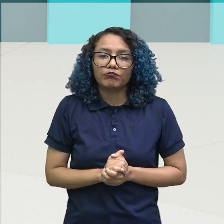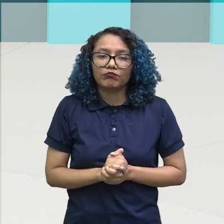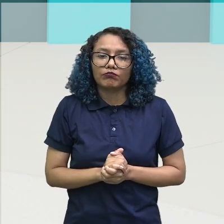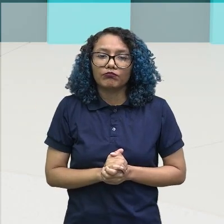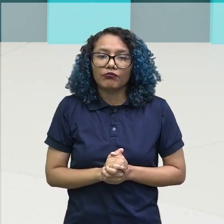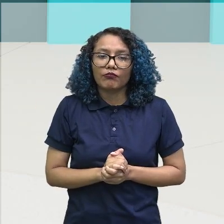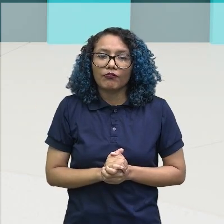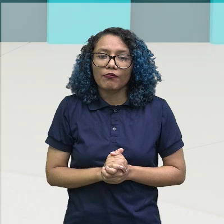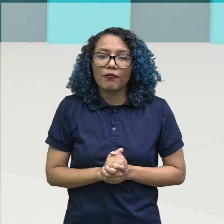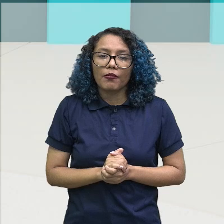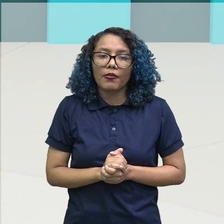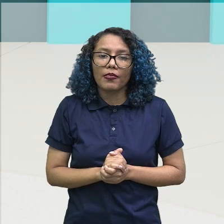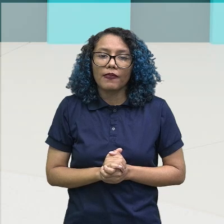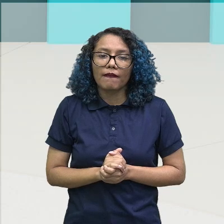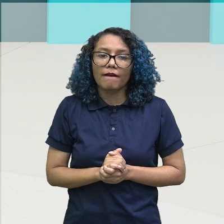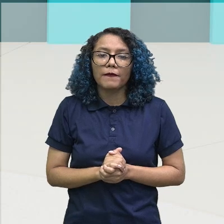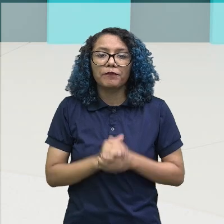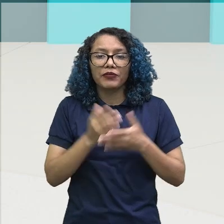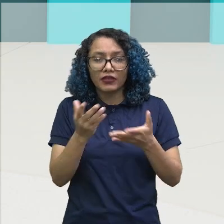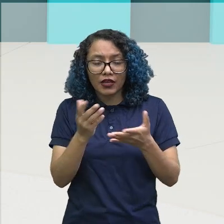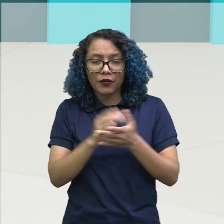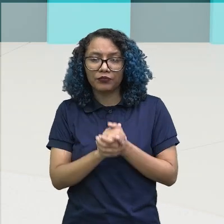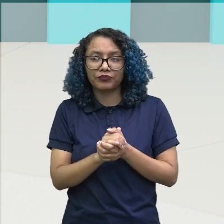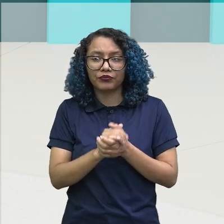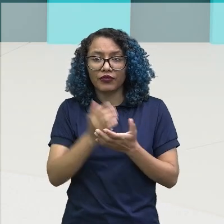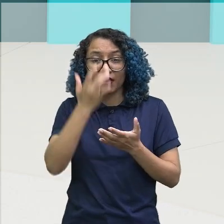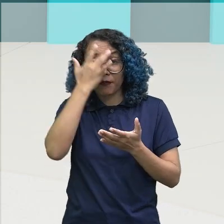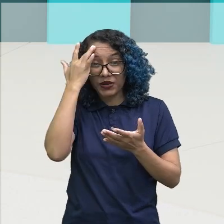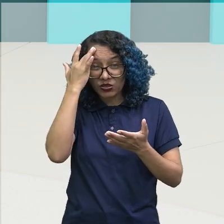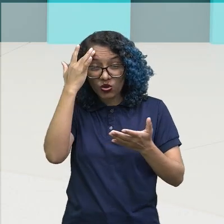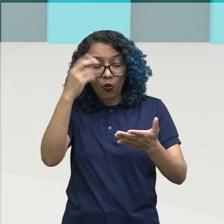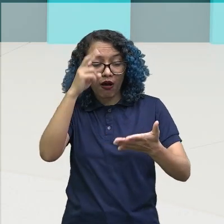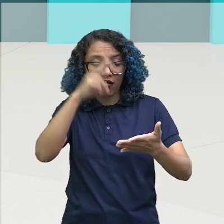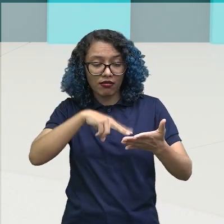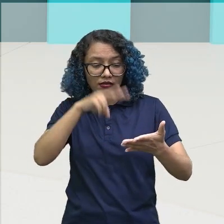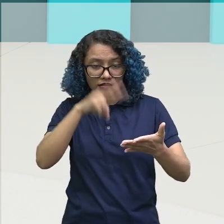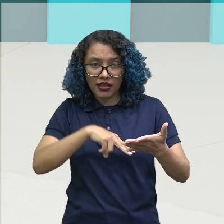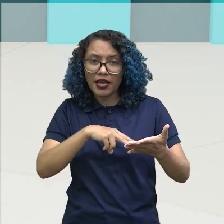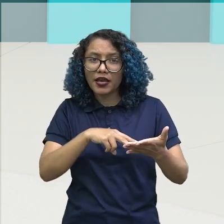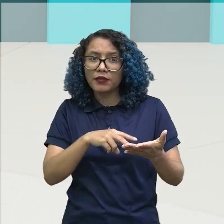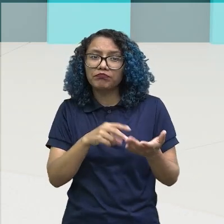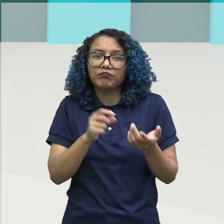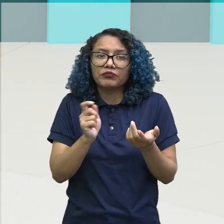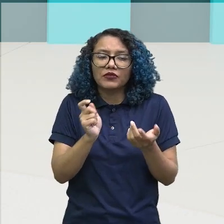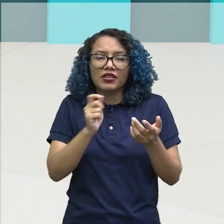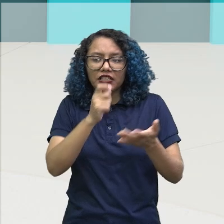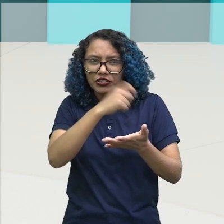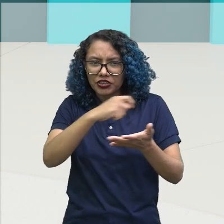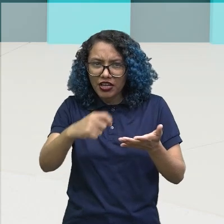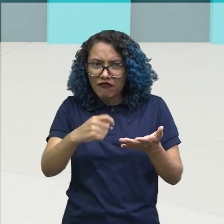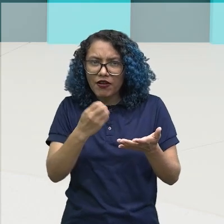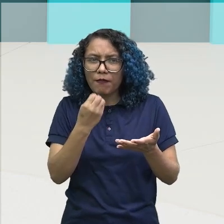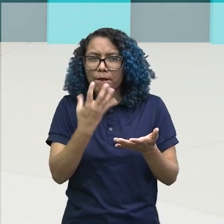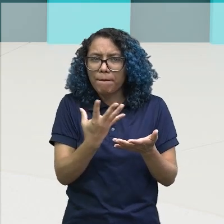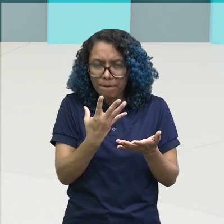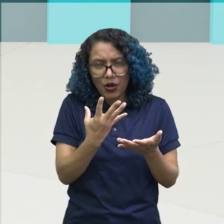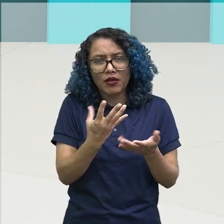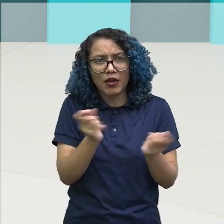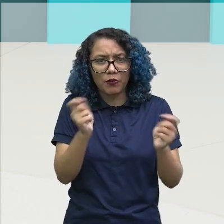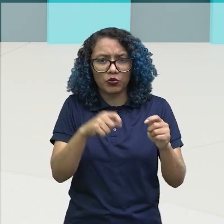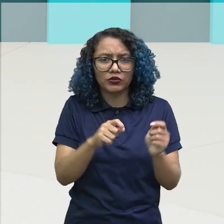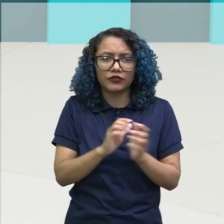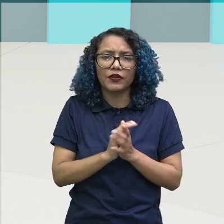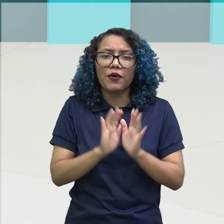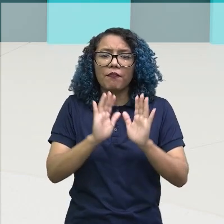É praticamente impossível que um apreciador da leitura não consiga escrever bem,